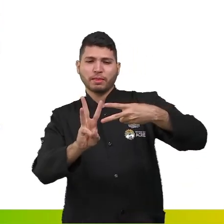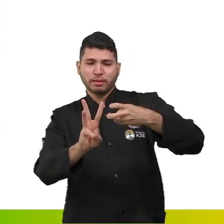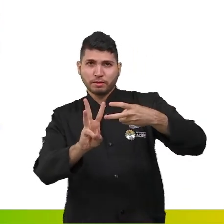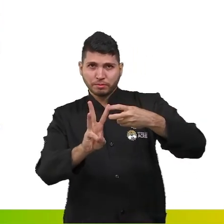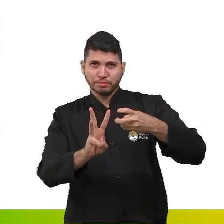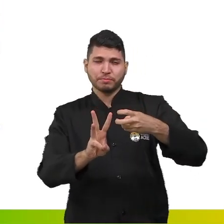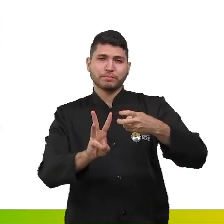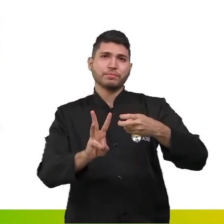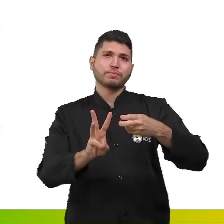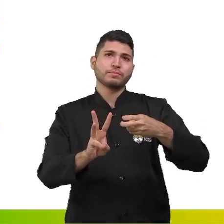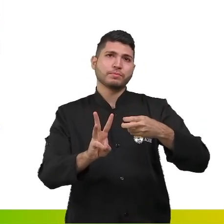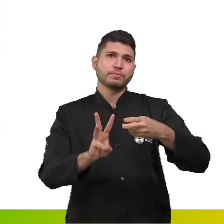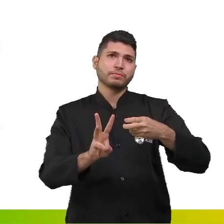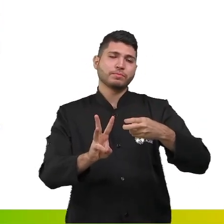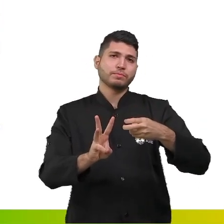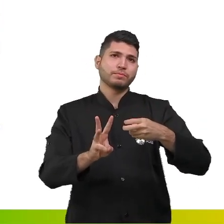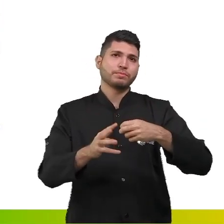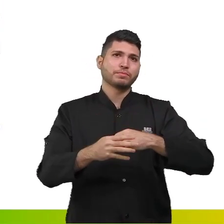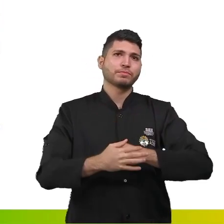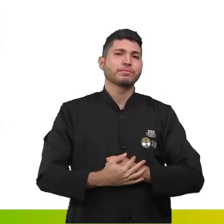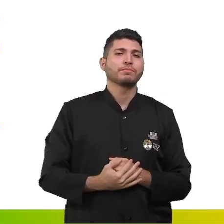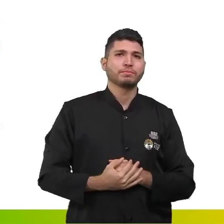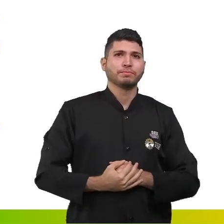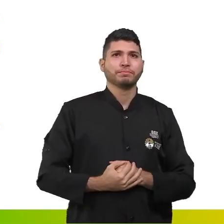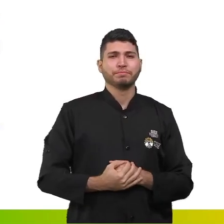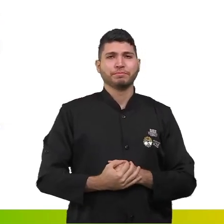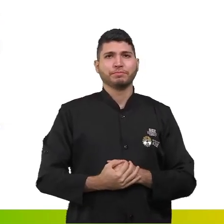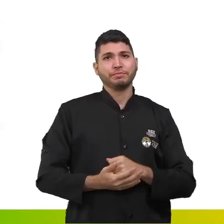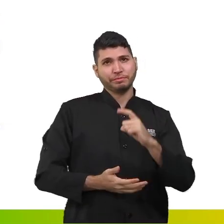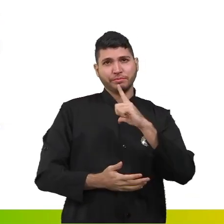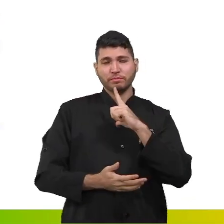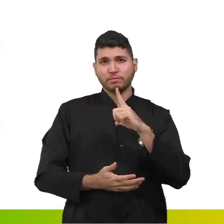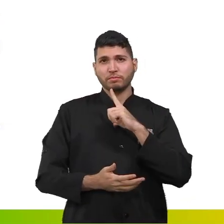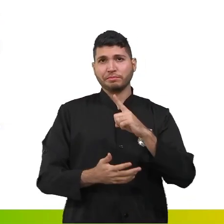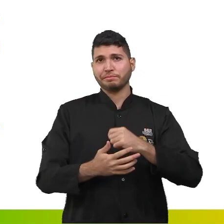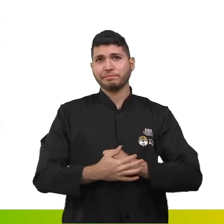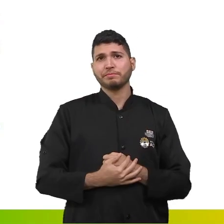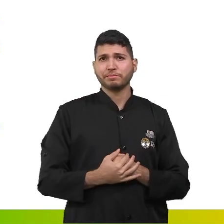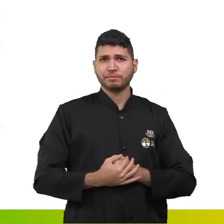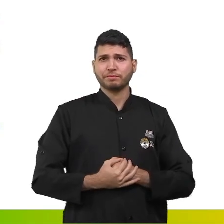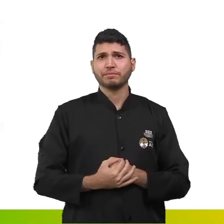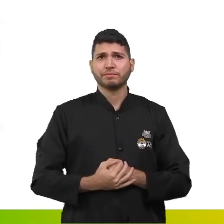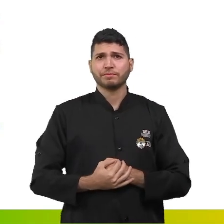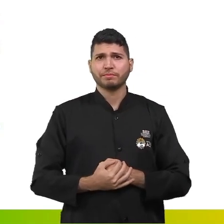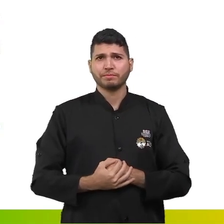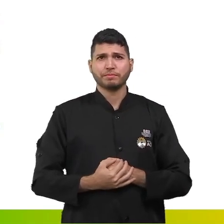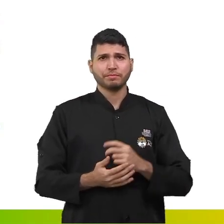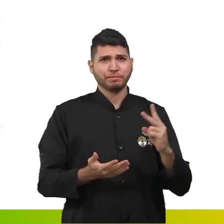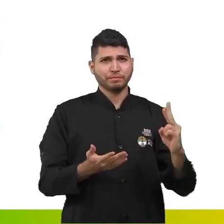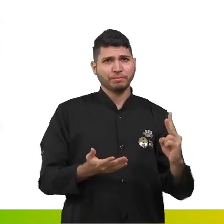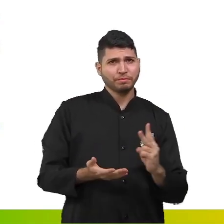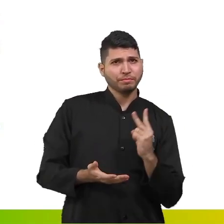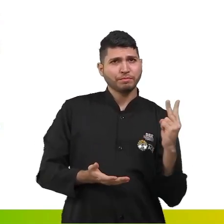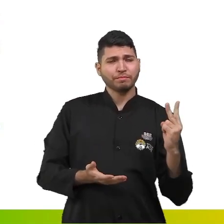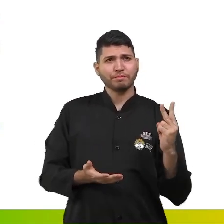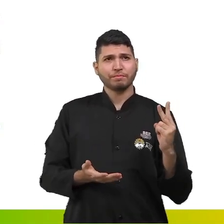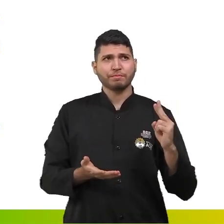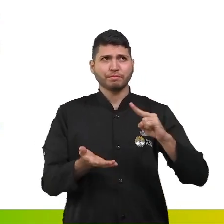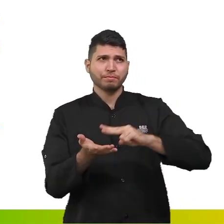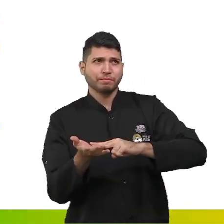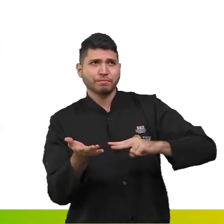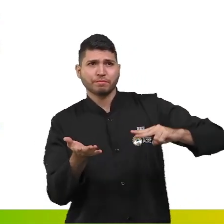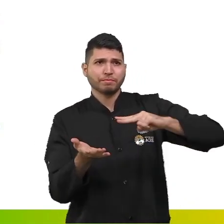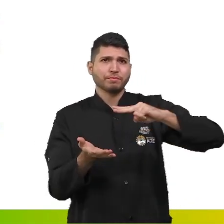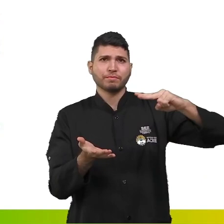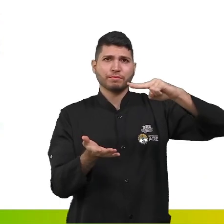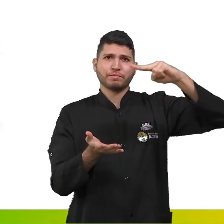povos indígenas, eles tinham aí, uma, digamos assim, vantagem